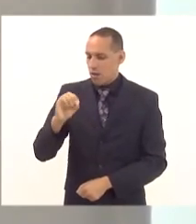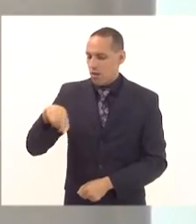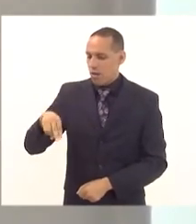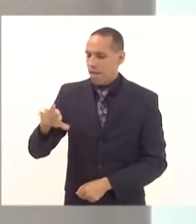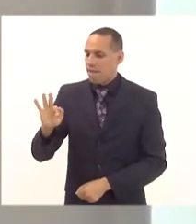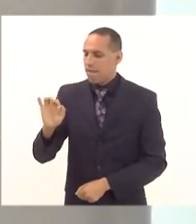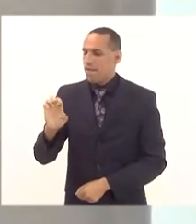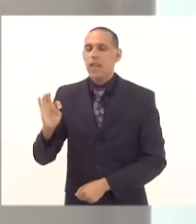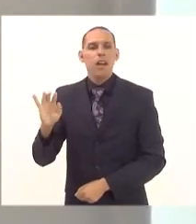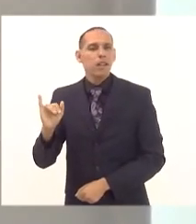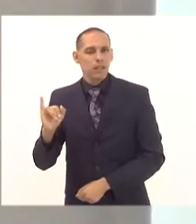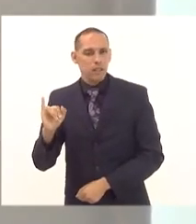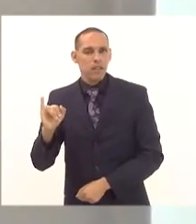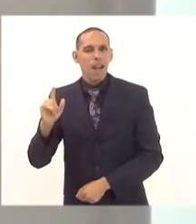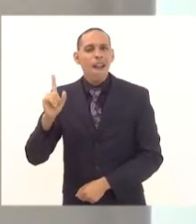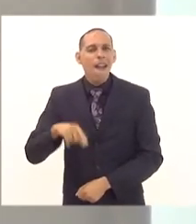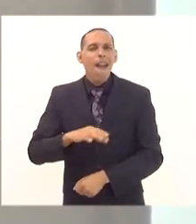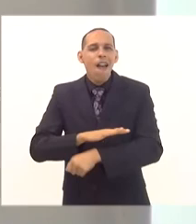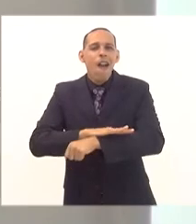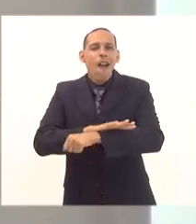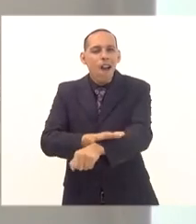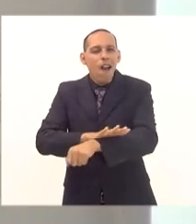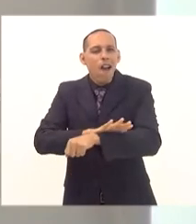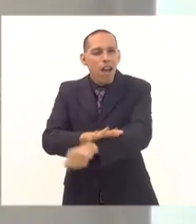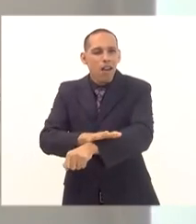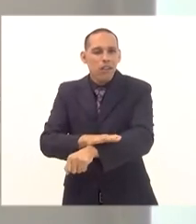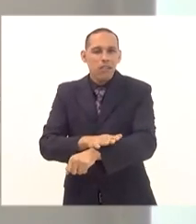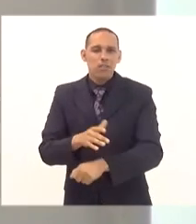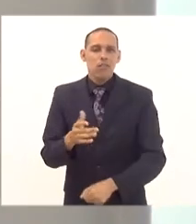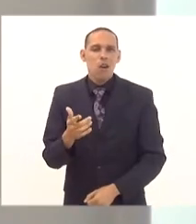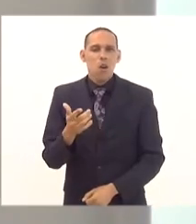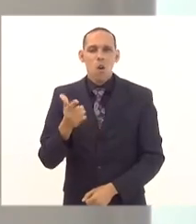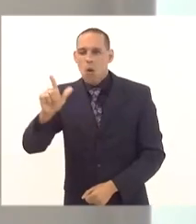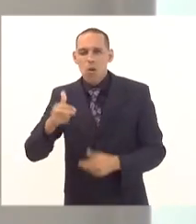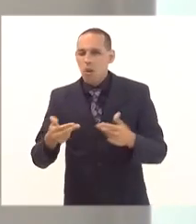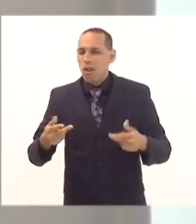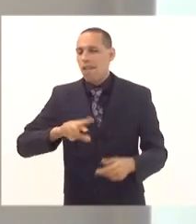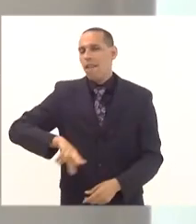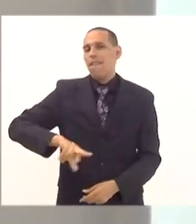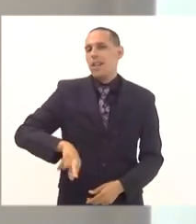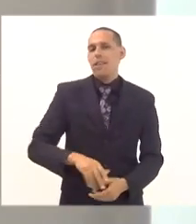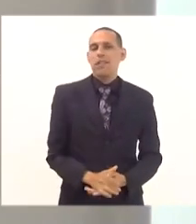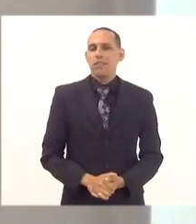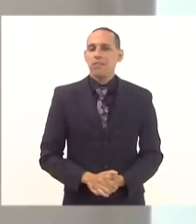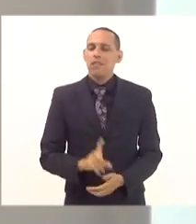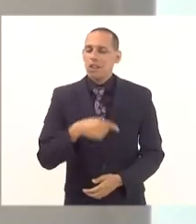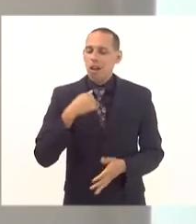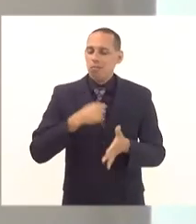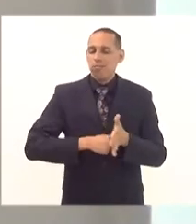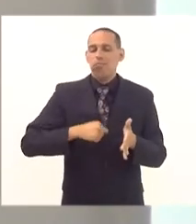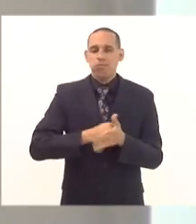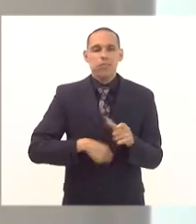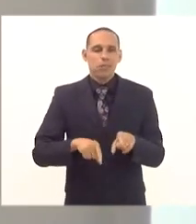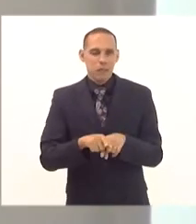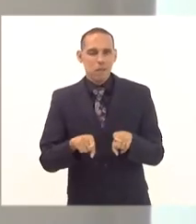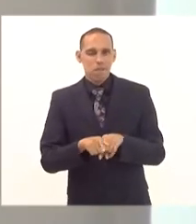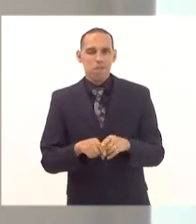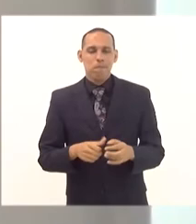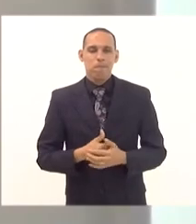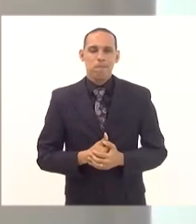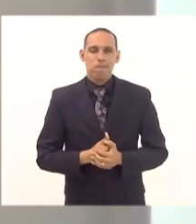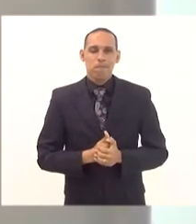fez com Rubem confete racismo não existe outra coisa e temos que lutar contra isso também então